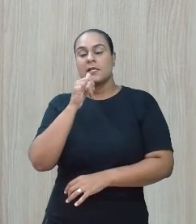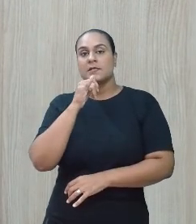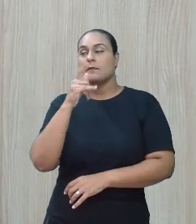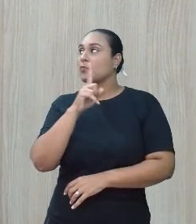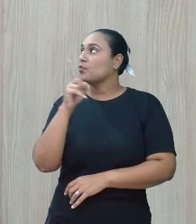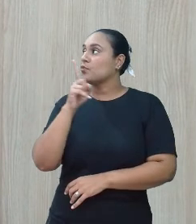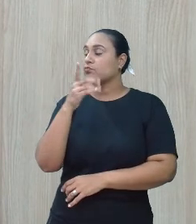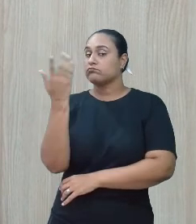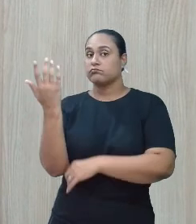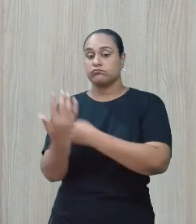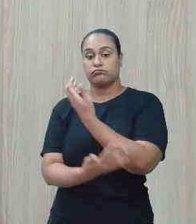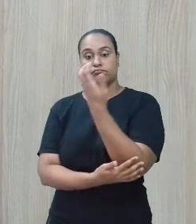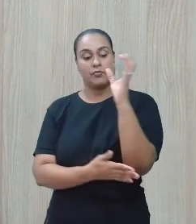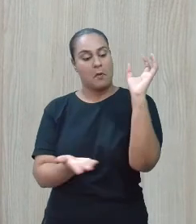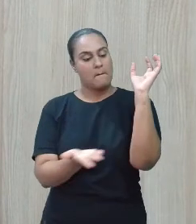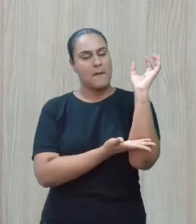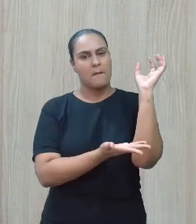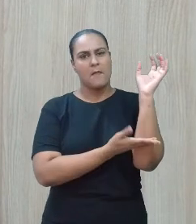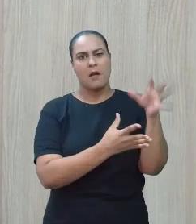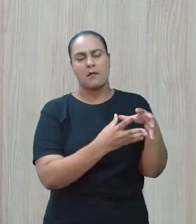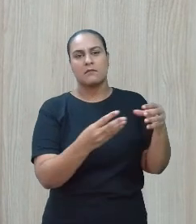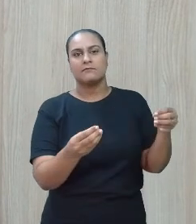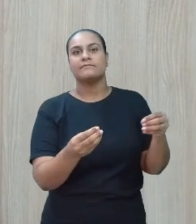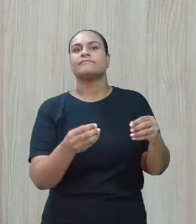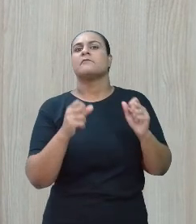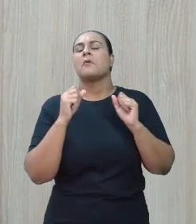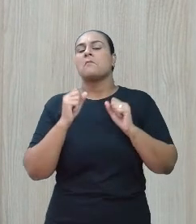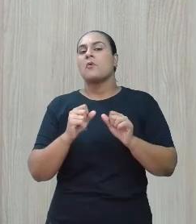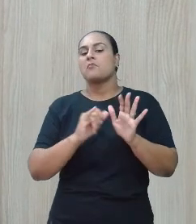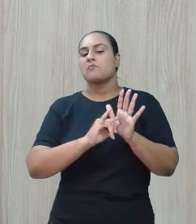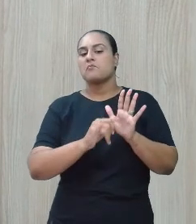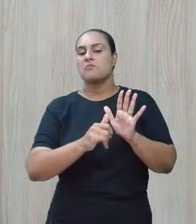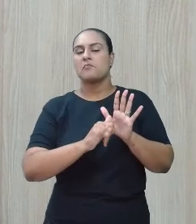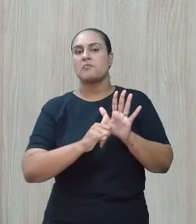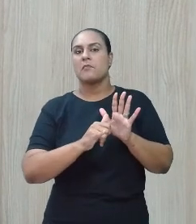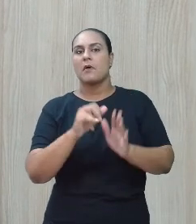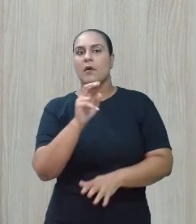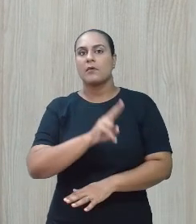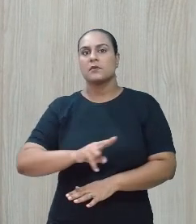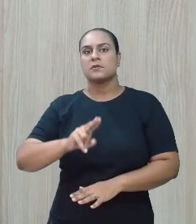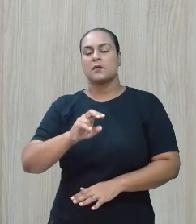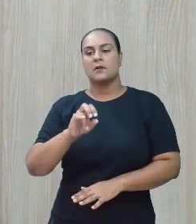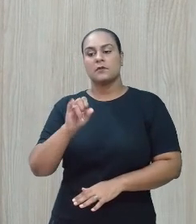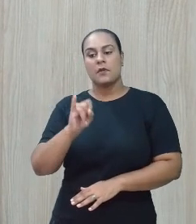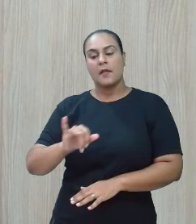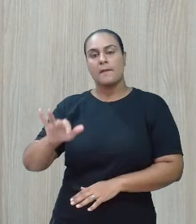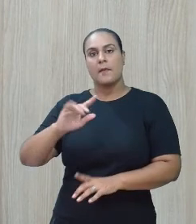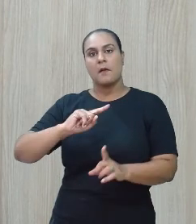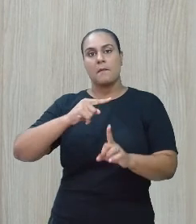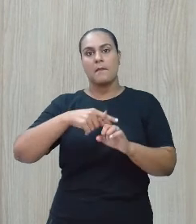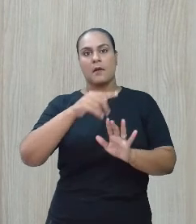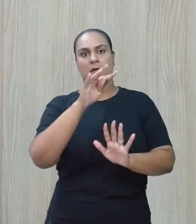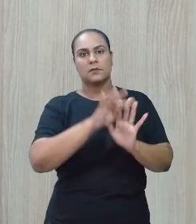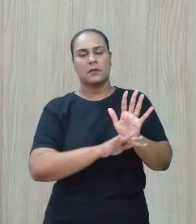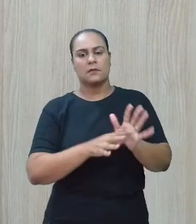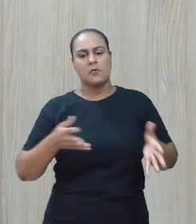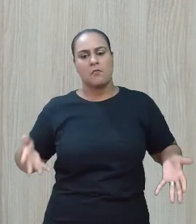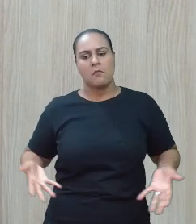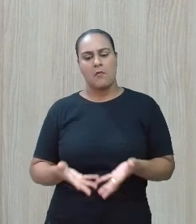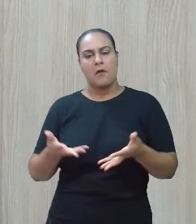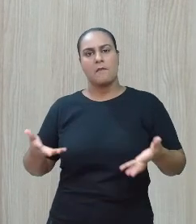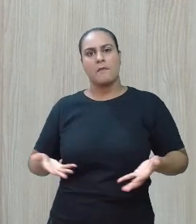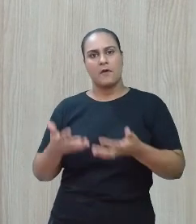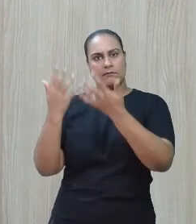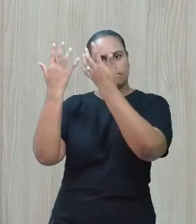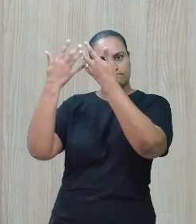construir uma narrativa que, através de imagens e texto, que conte aí, que faça esse movimento de reflexão. Já que a charge